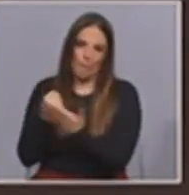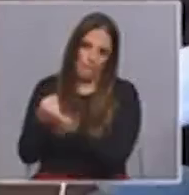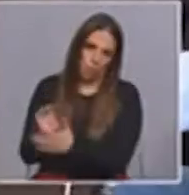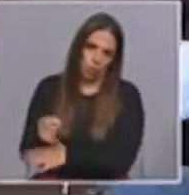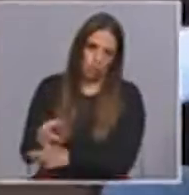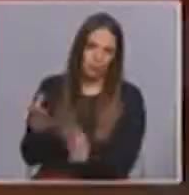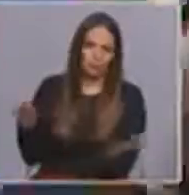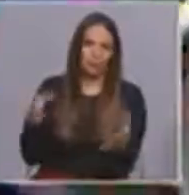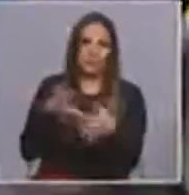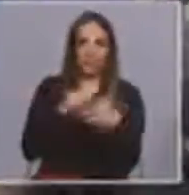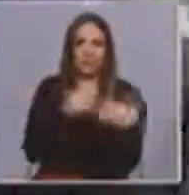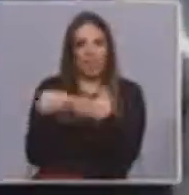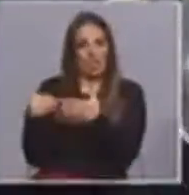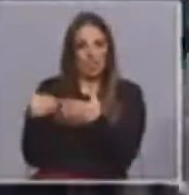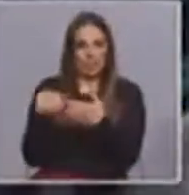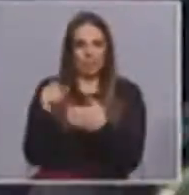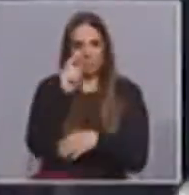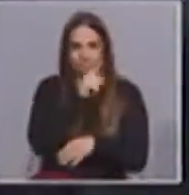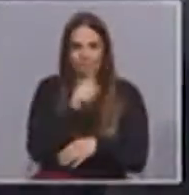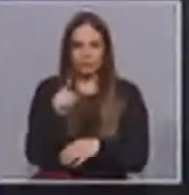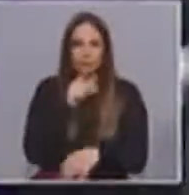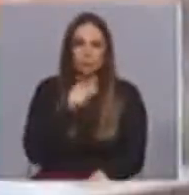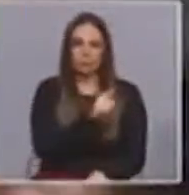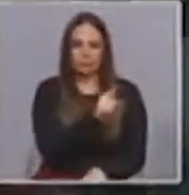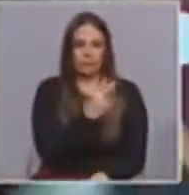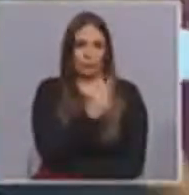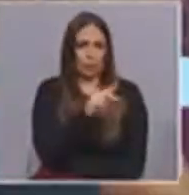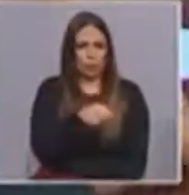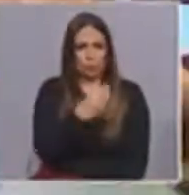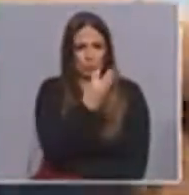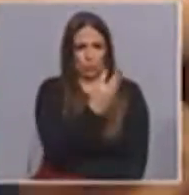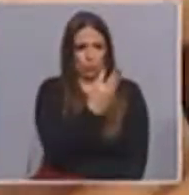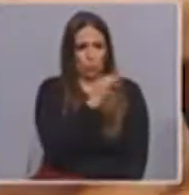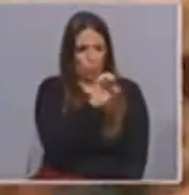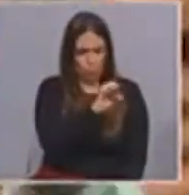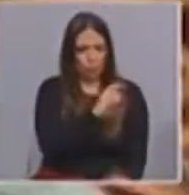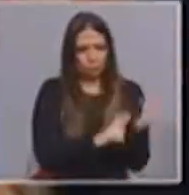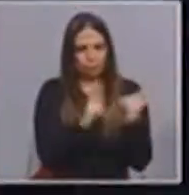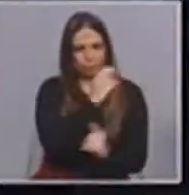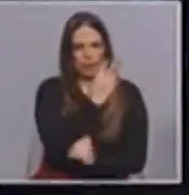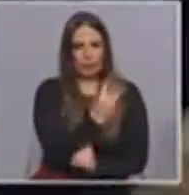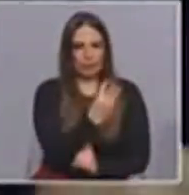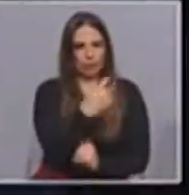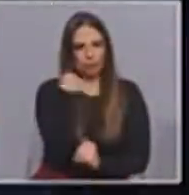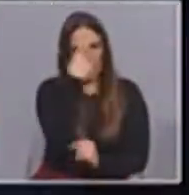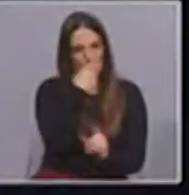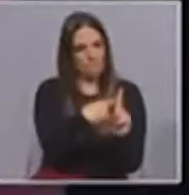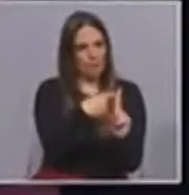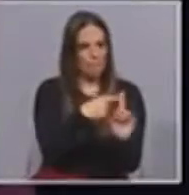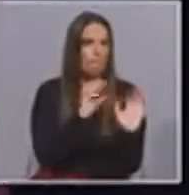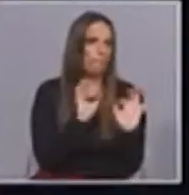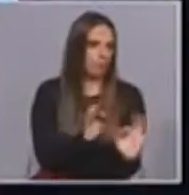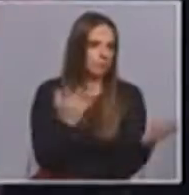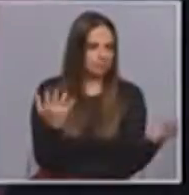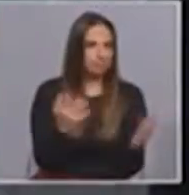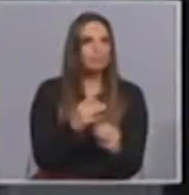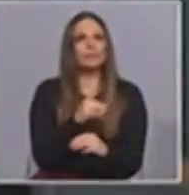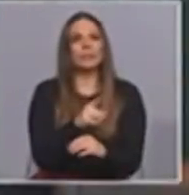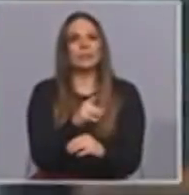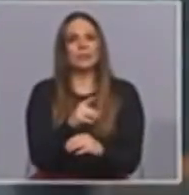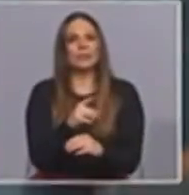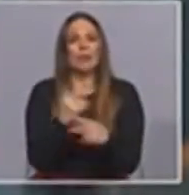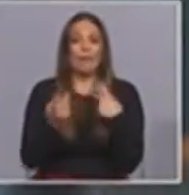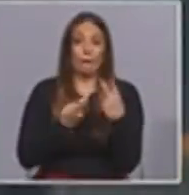aos líderes partidários, Rui Rio sobe de 2,8 pontos para 3, passando a ter uma imagem positiva. Já